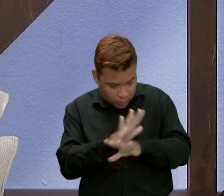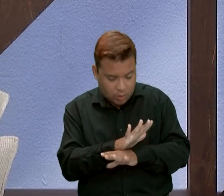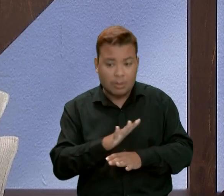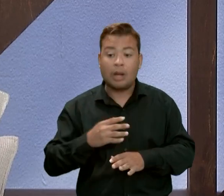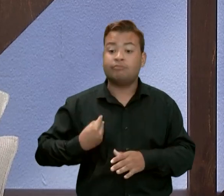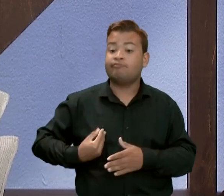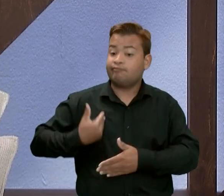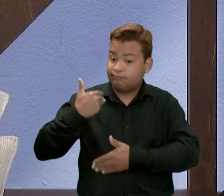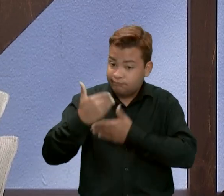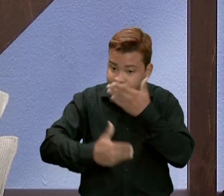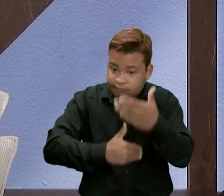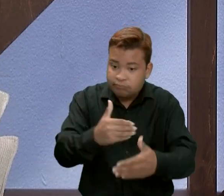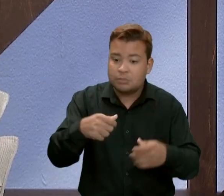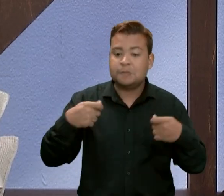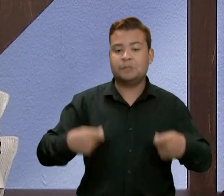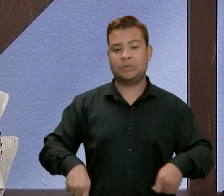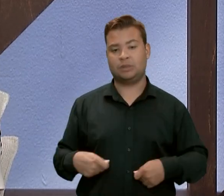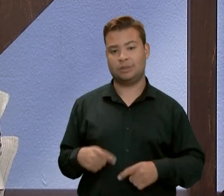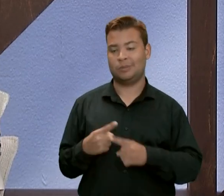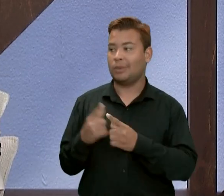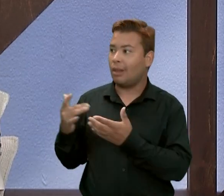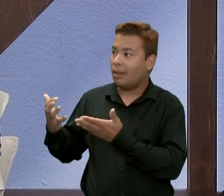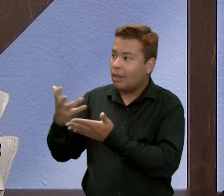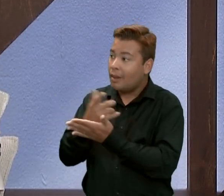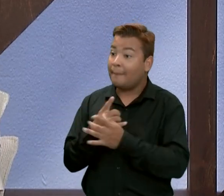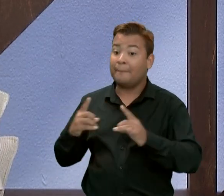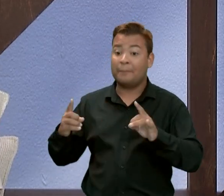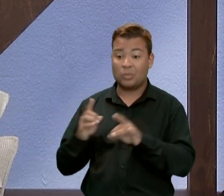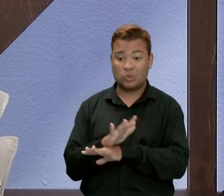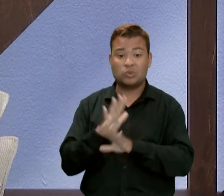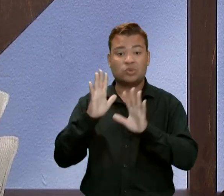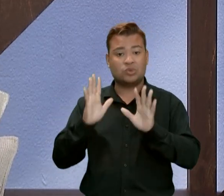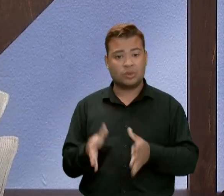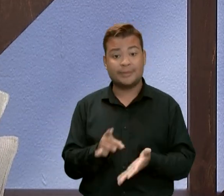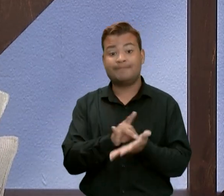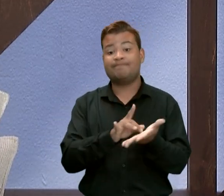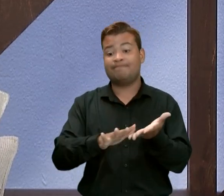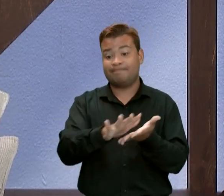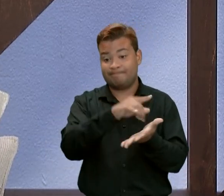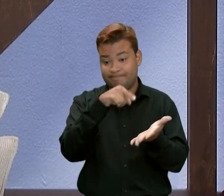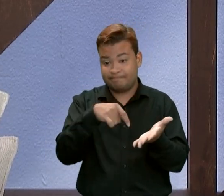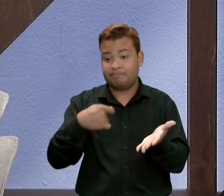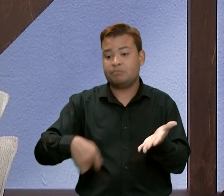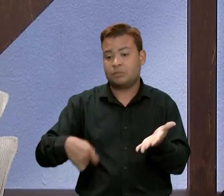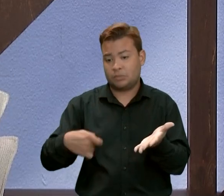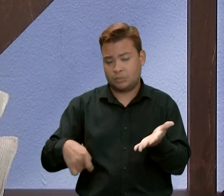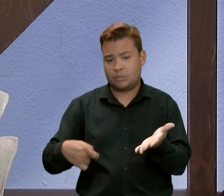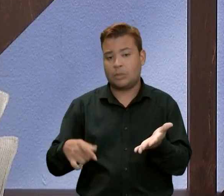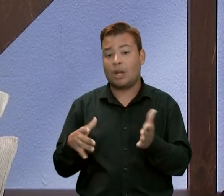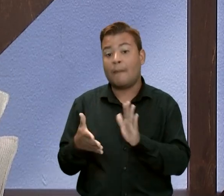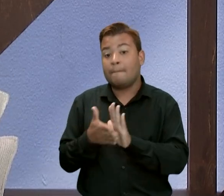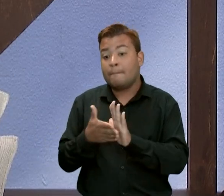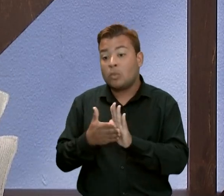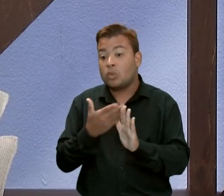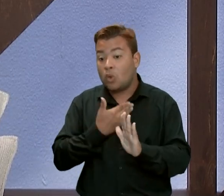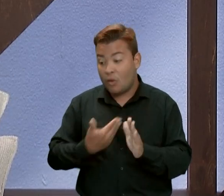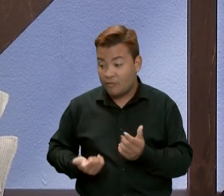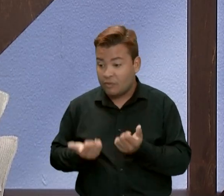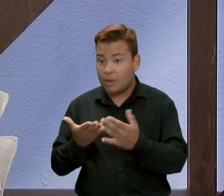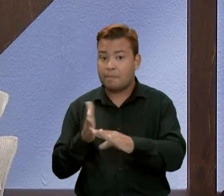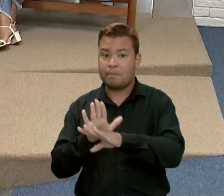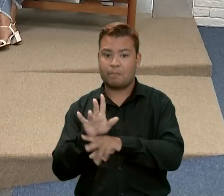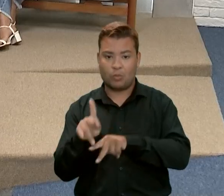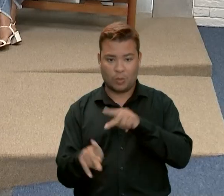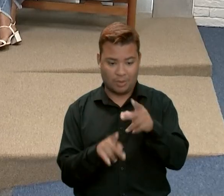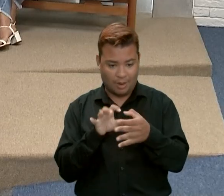gente tem bastante dados, mas a parte política pública de água ainda precisa melhorar.